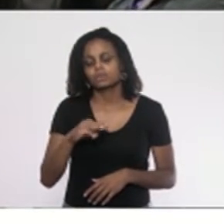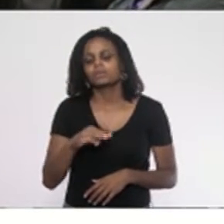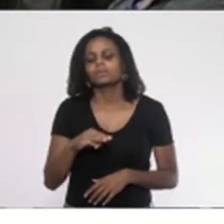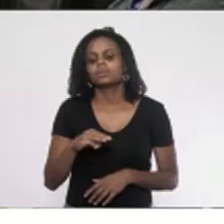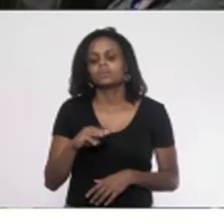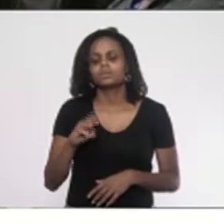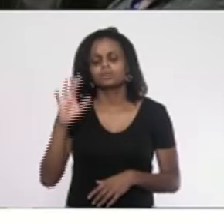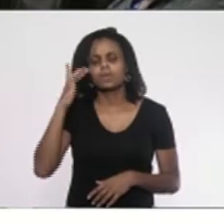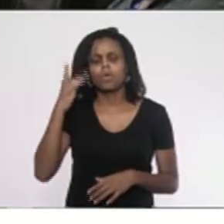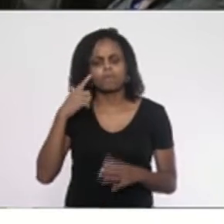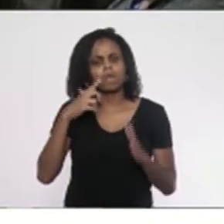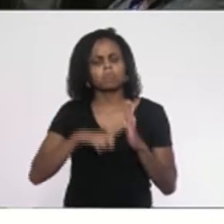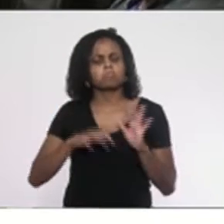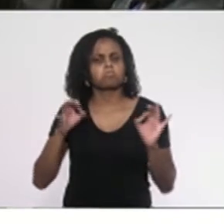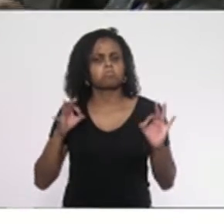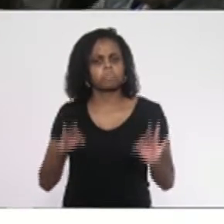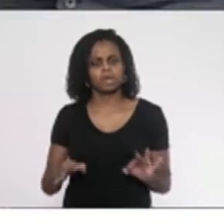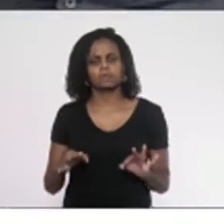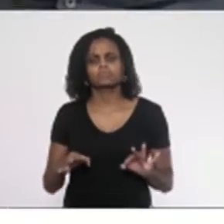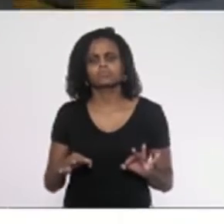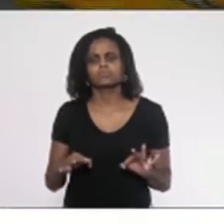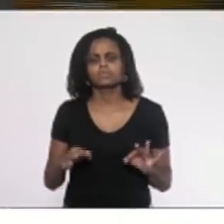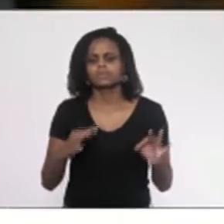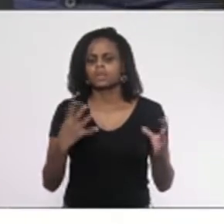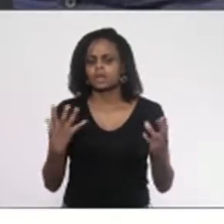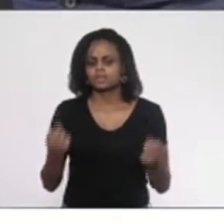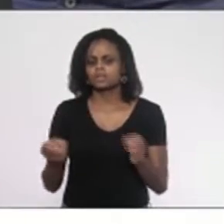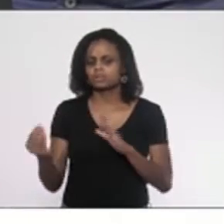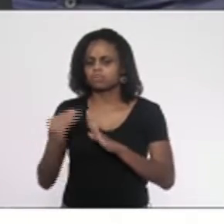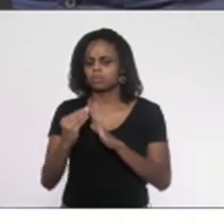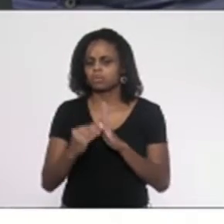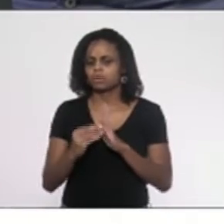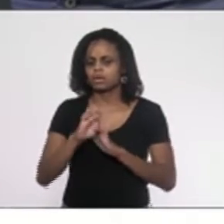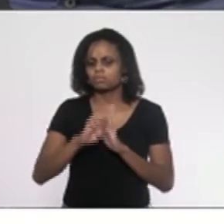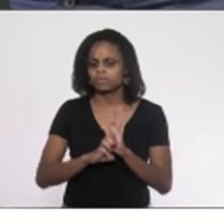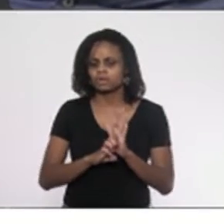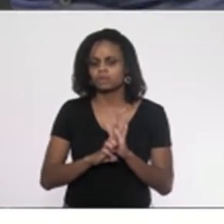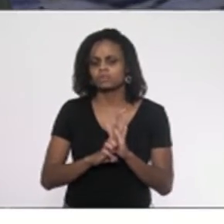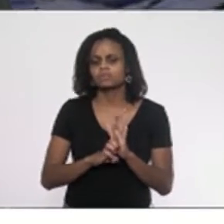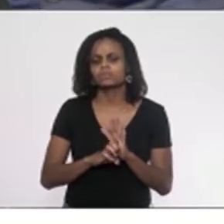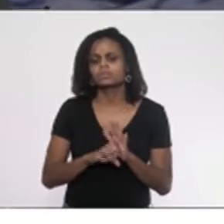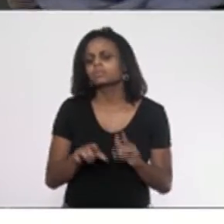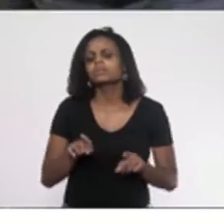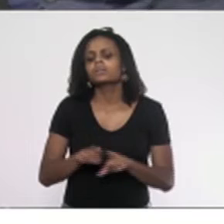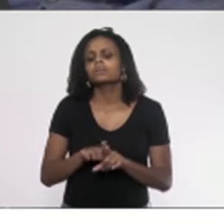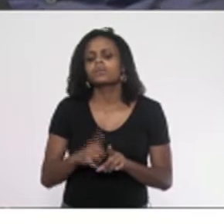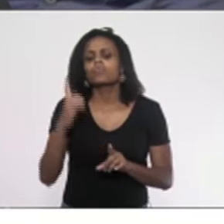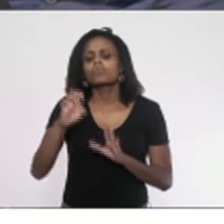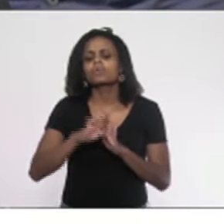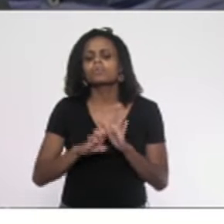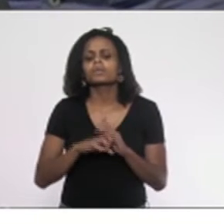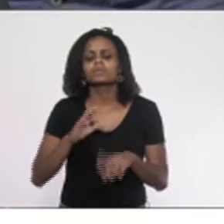muito preciso, e acolhe bem, aglutinando as emendas a propostas, uma das emendas do deputado Luiz Paulo.